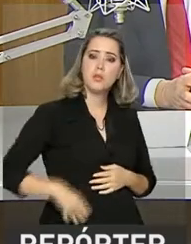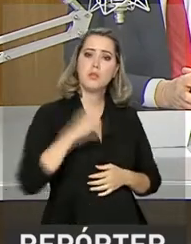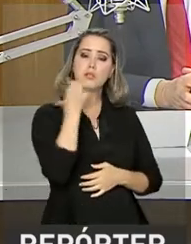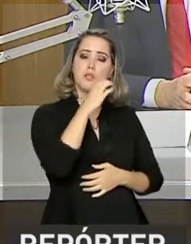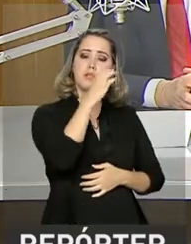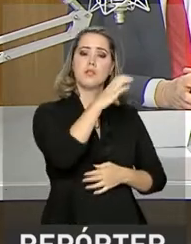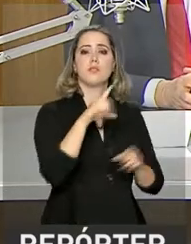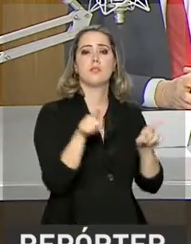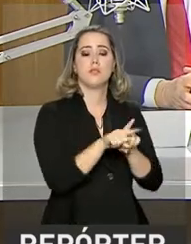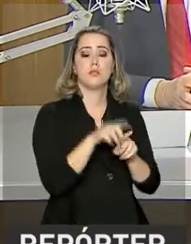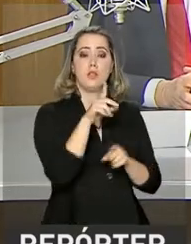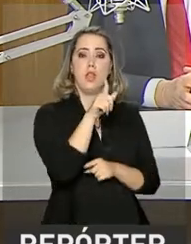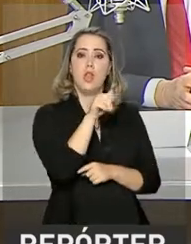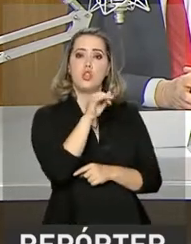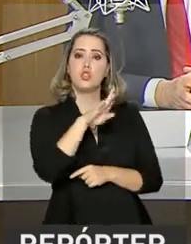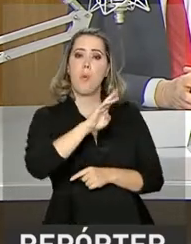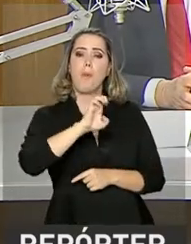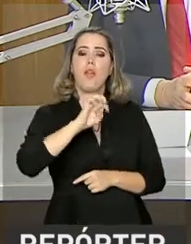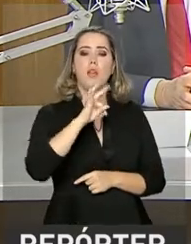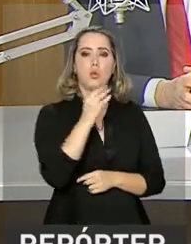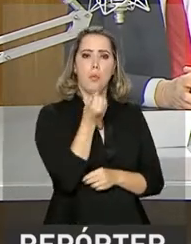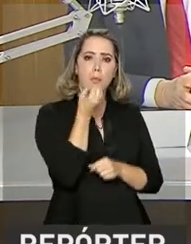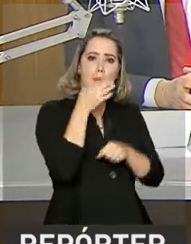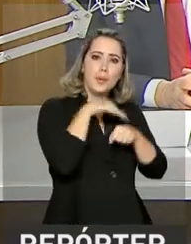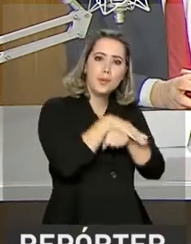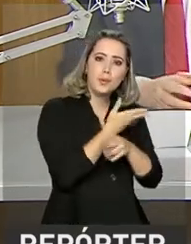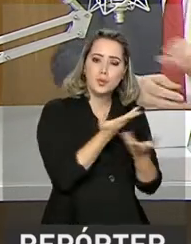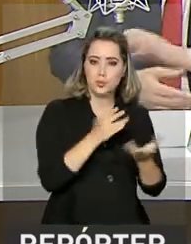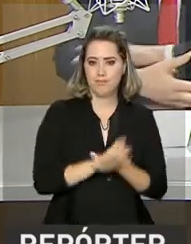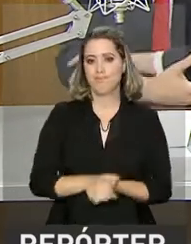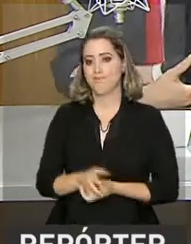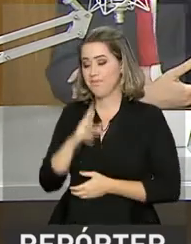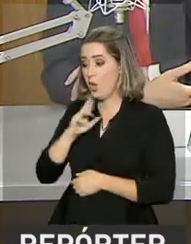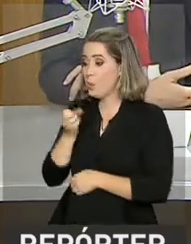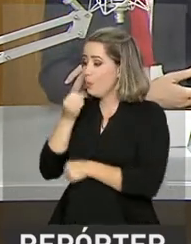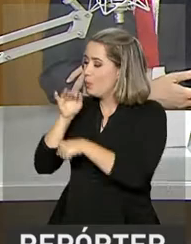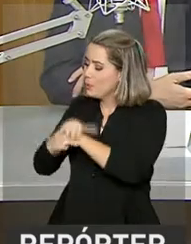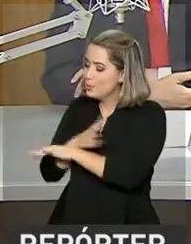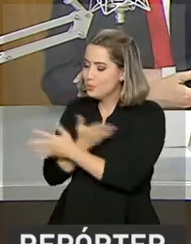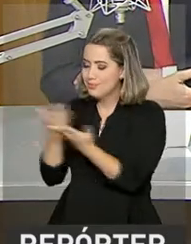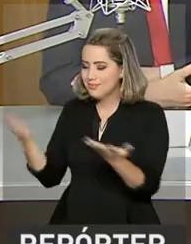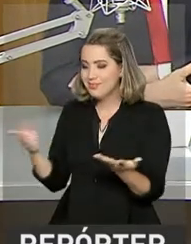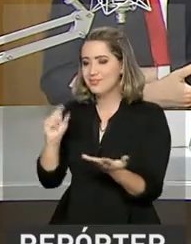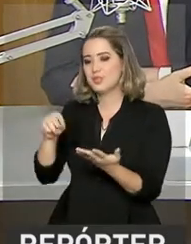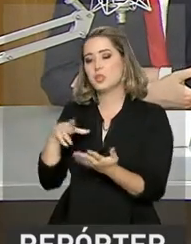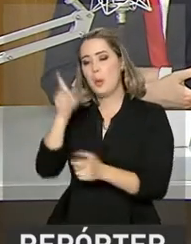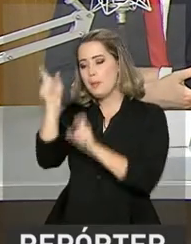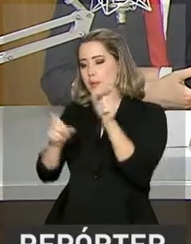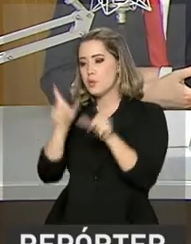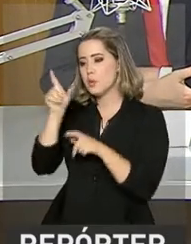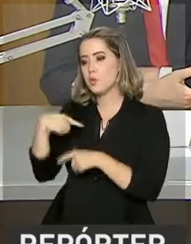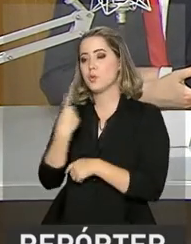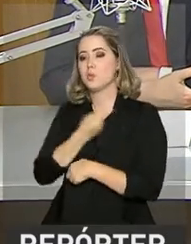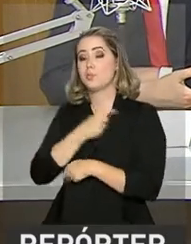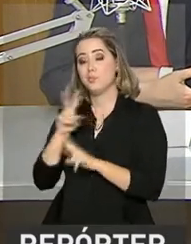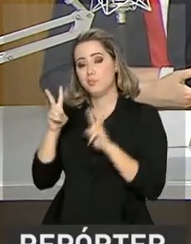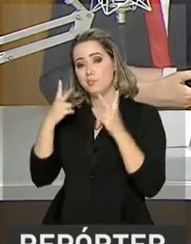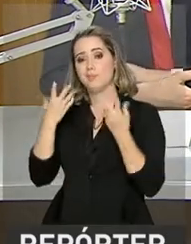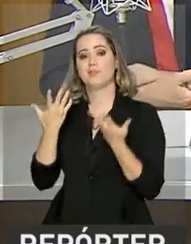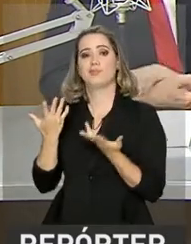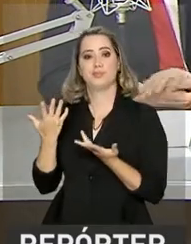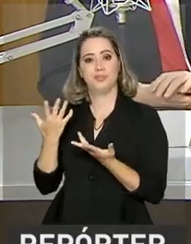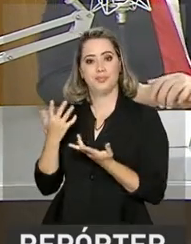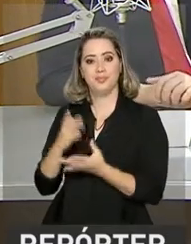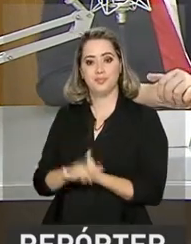kassab neste sábado à noite boa noite airton gláucia brasileira de brasileiros que nos assiste que nos